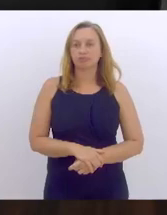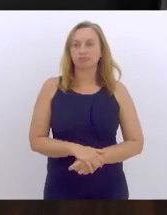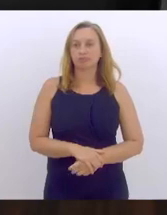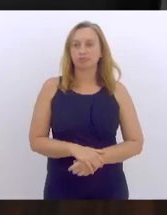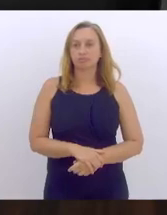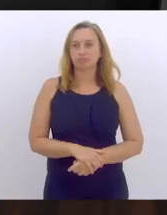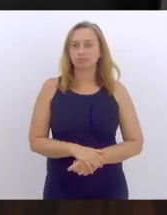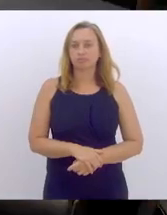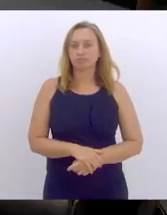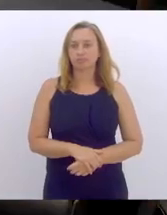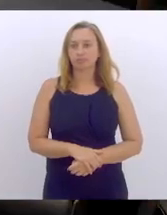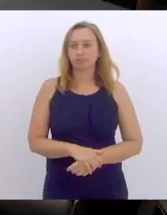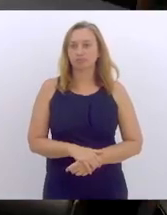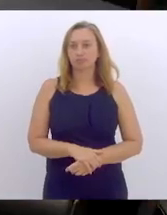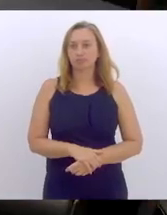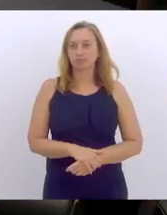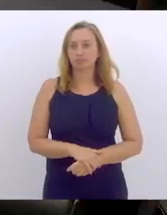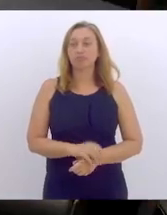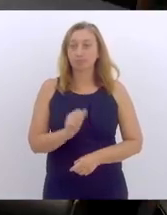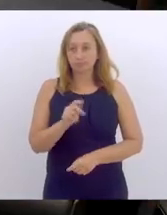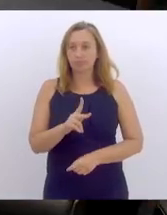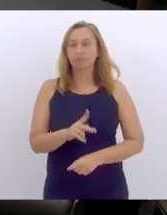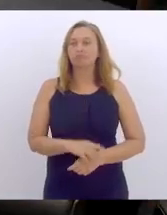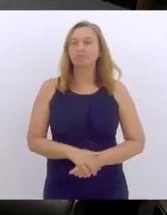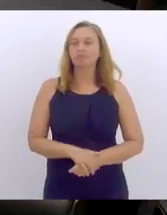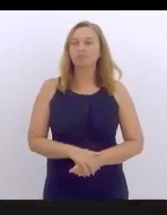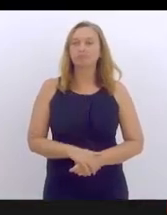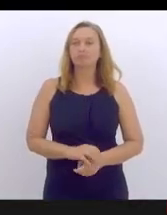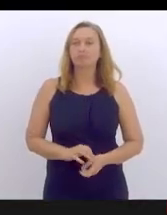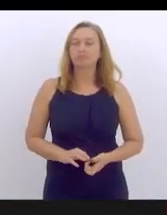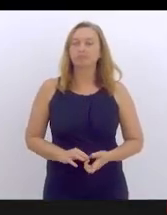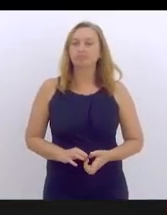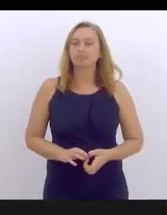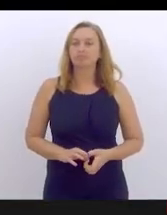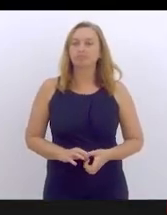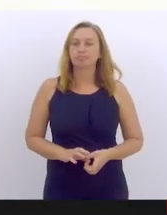Se considerarem aí o texto da mudança, presidente. Okay. Obrigado, tá?